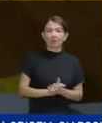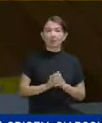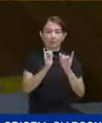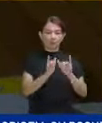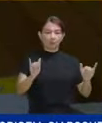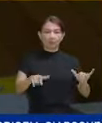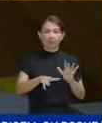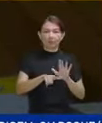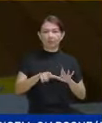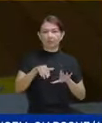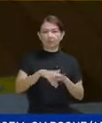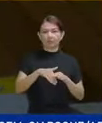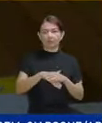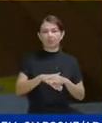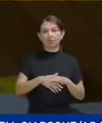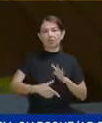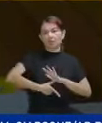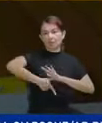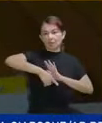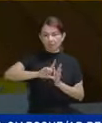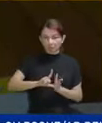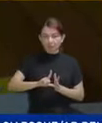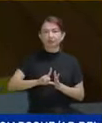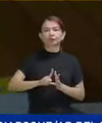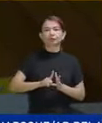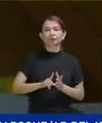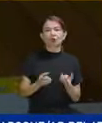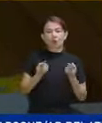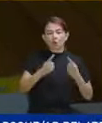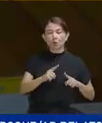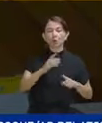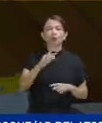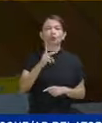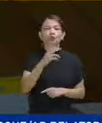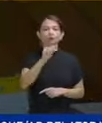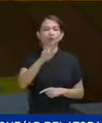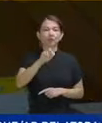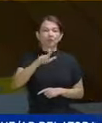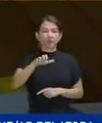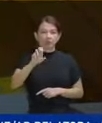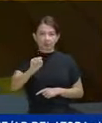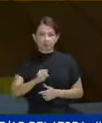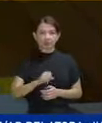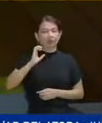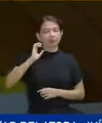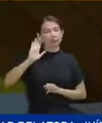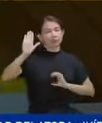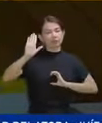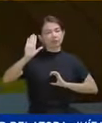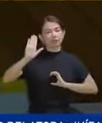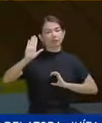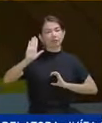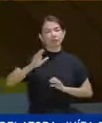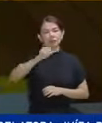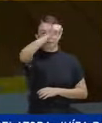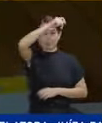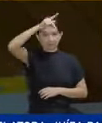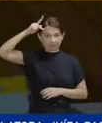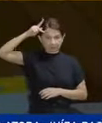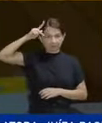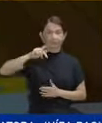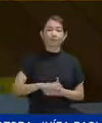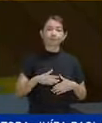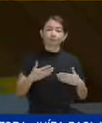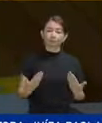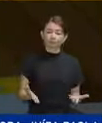propaganda antecipada ajuizada em desfavor de Charles Corrêa, então pré-candidato ao cargo de prefeito. O recorrente